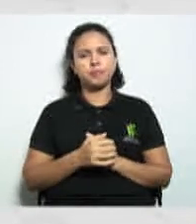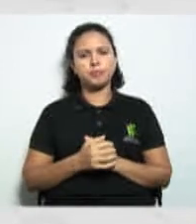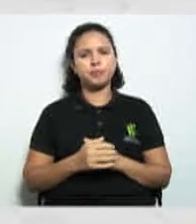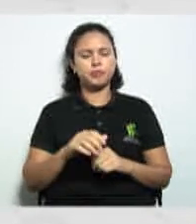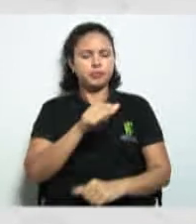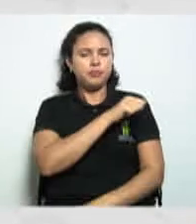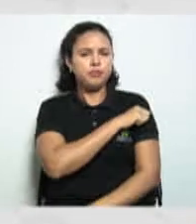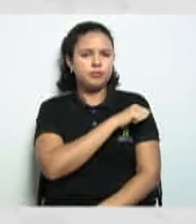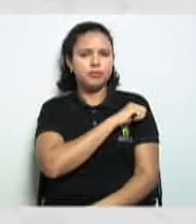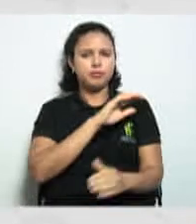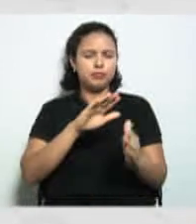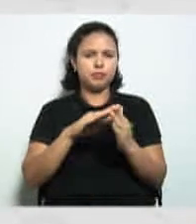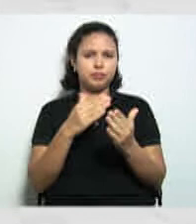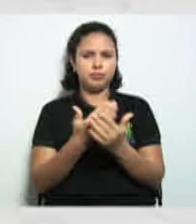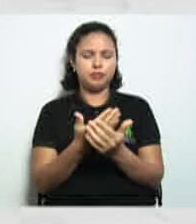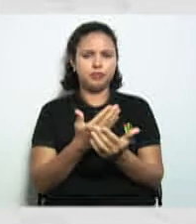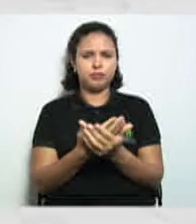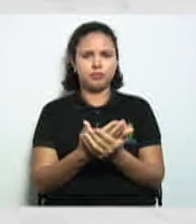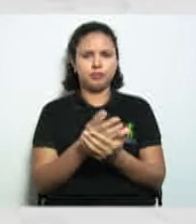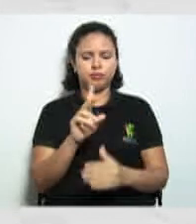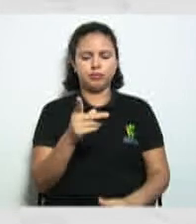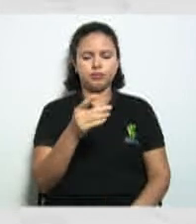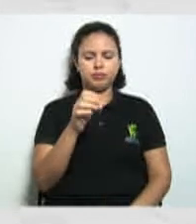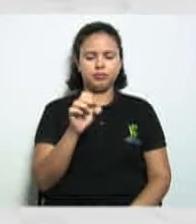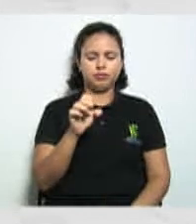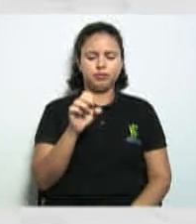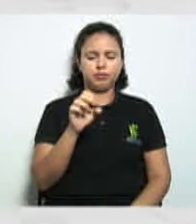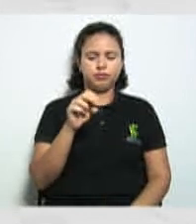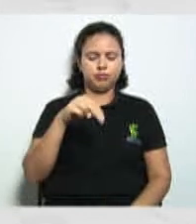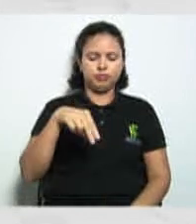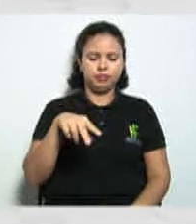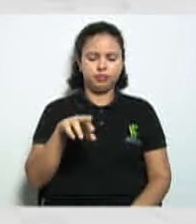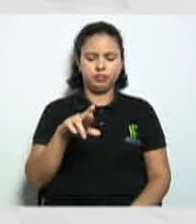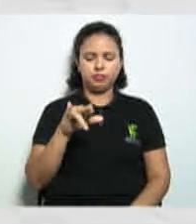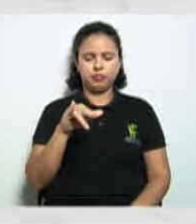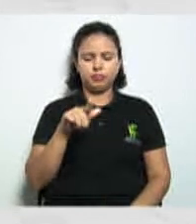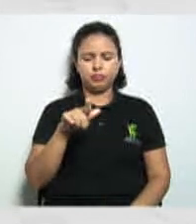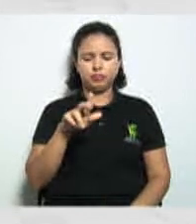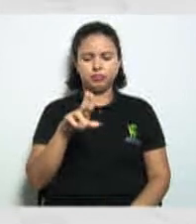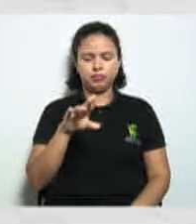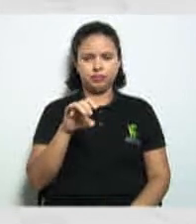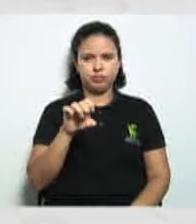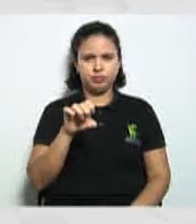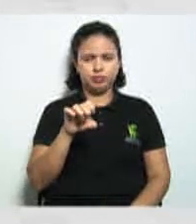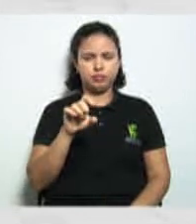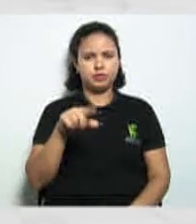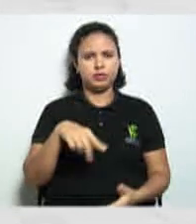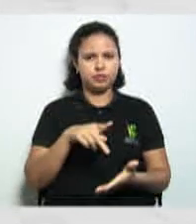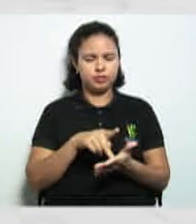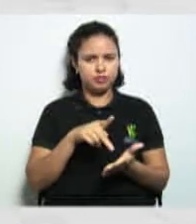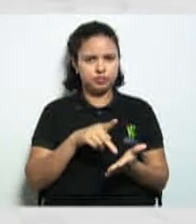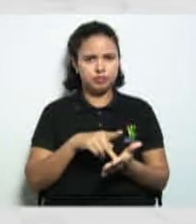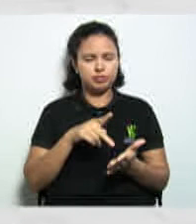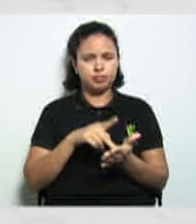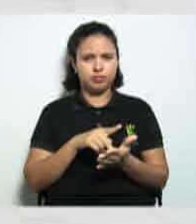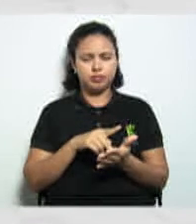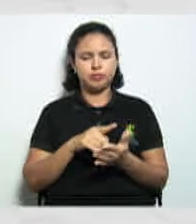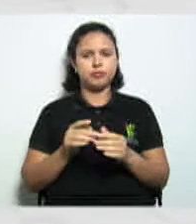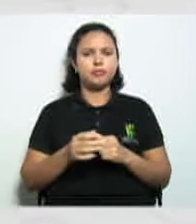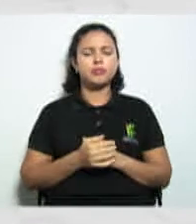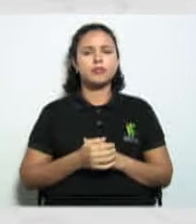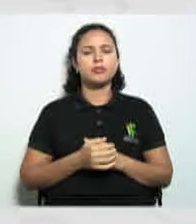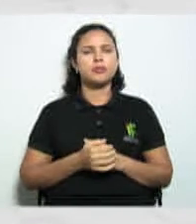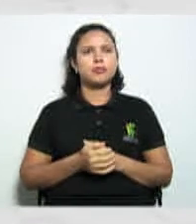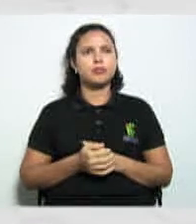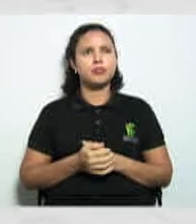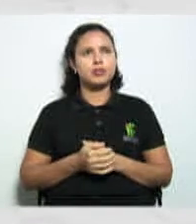Henrique Dias acertaram, né? É verdadeiro. Essa alternativa é verdadeira. E aí nós ficamos com verdadeiro,